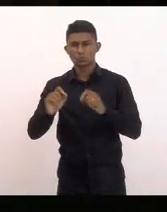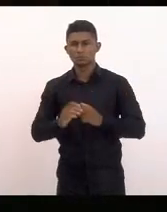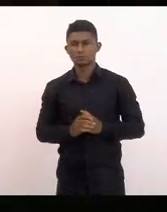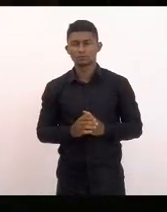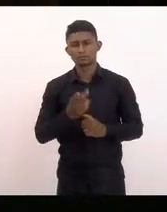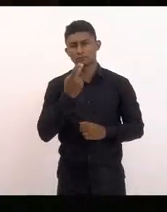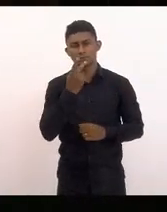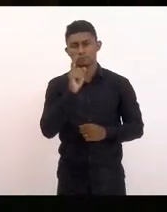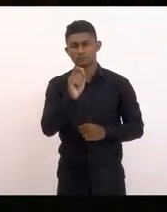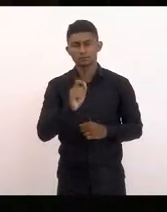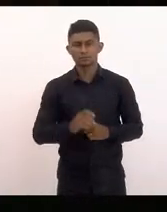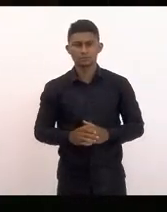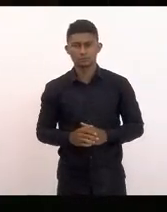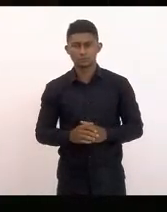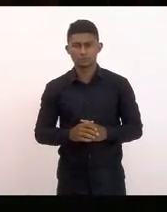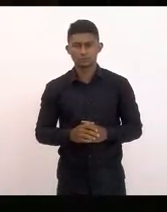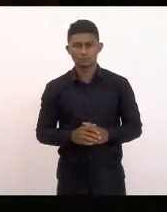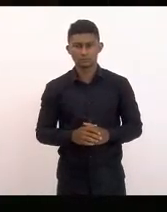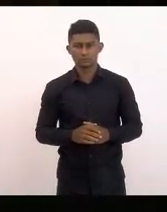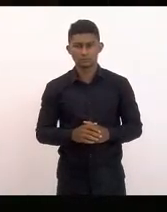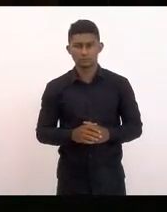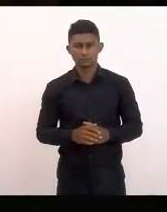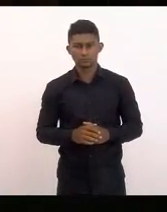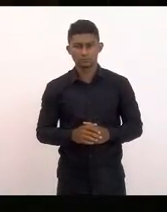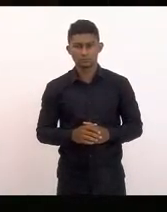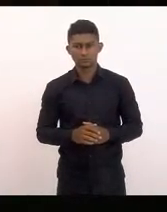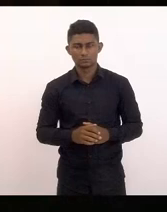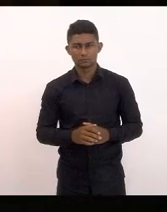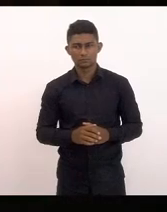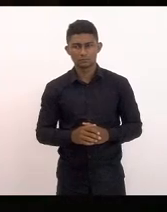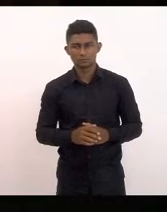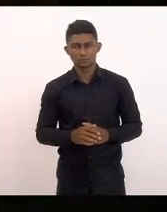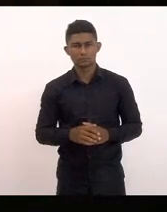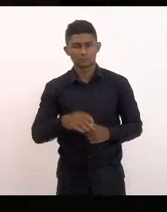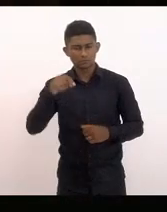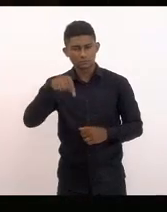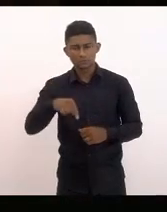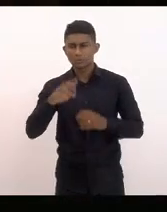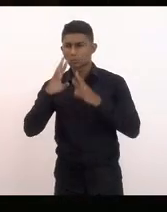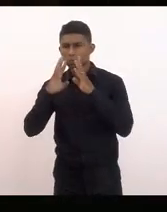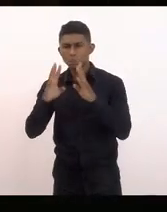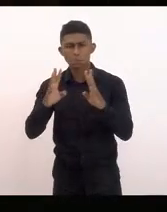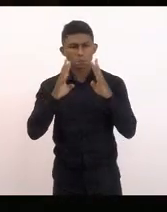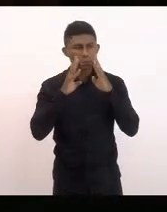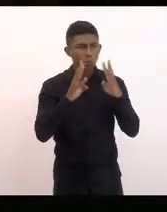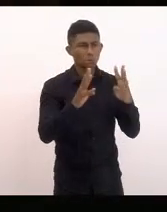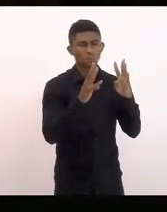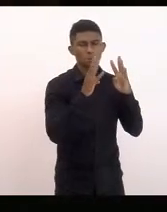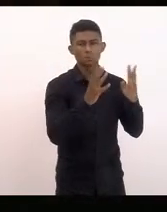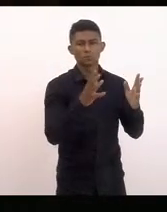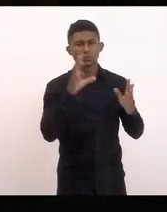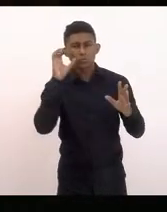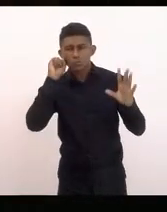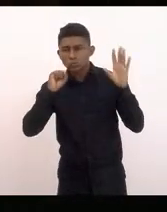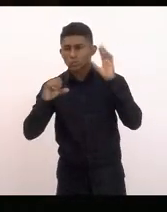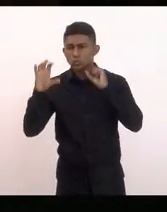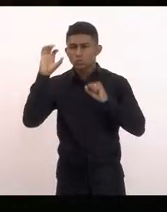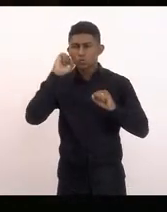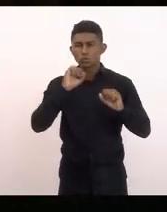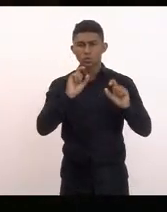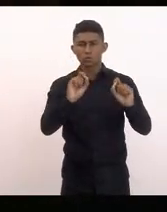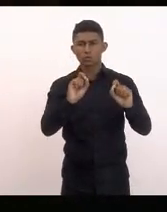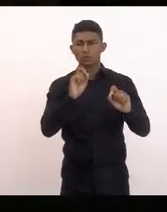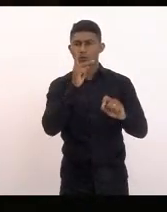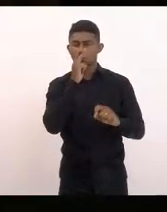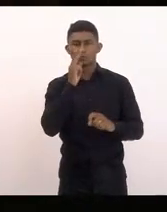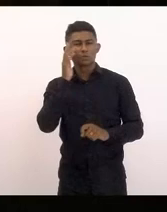para frente, algumas pinceladas daquilo que pude ouvir dos que me antecederam. Não há discurso